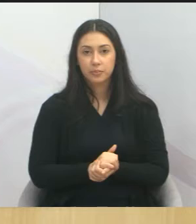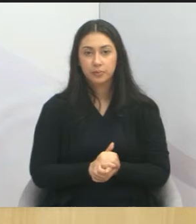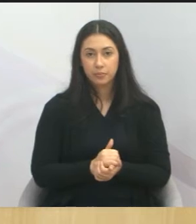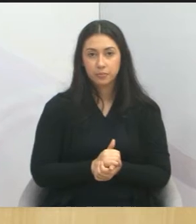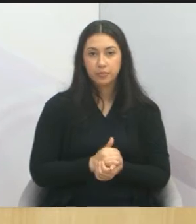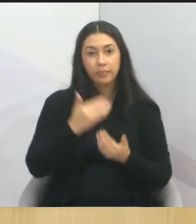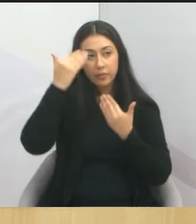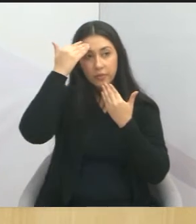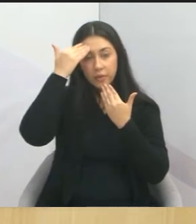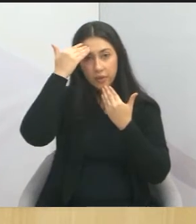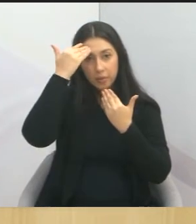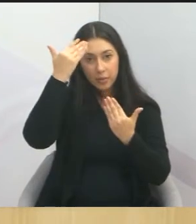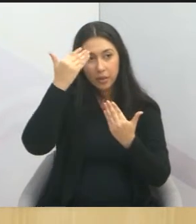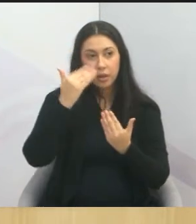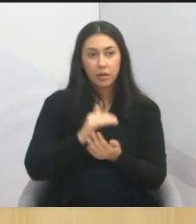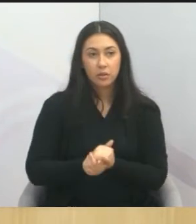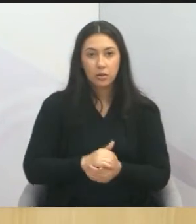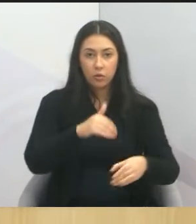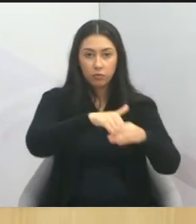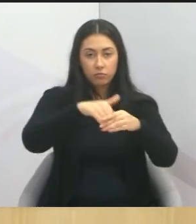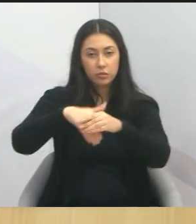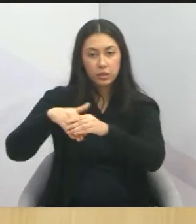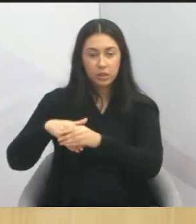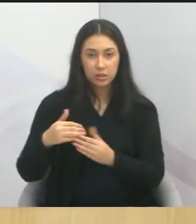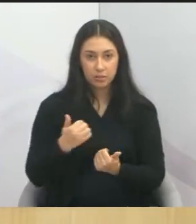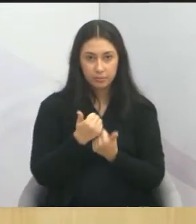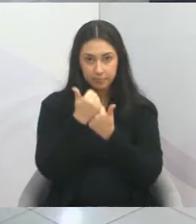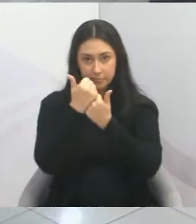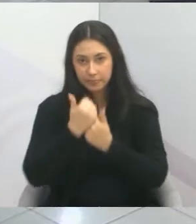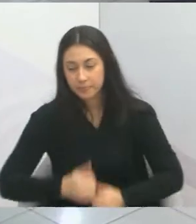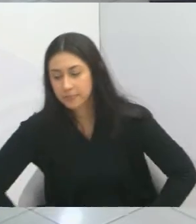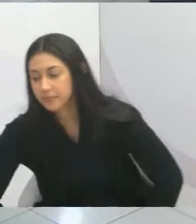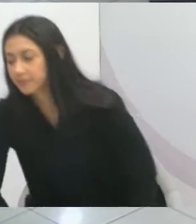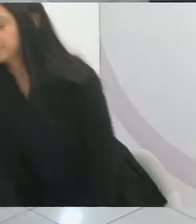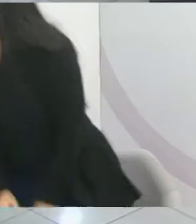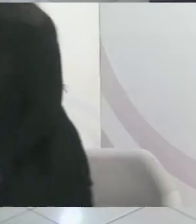compras Muito obrigado seu presidente está em votação